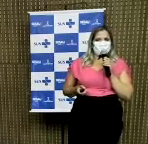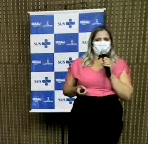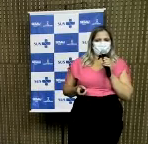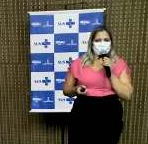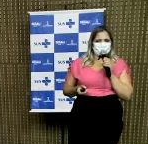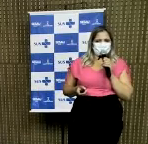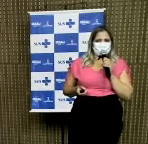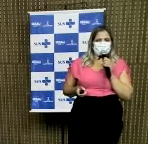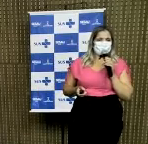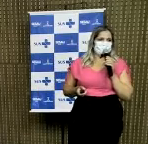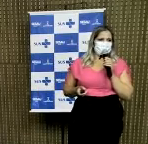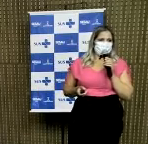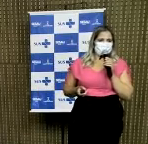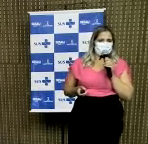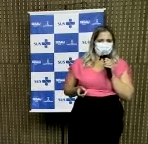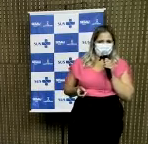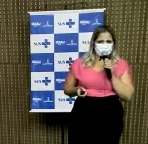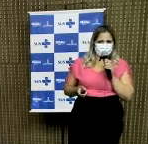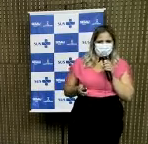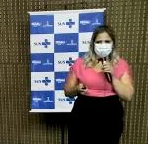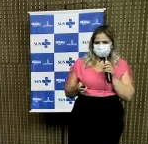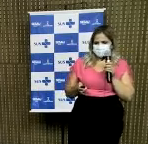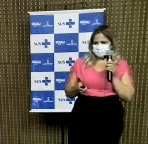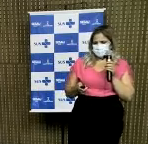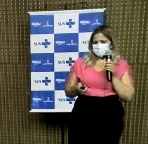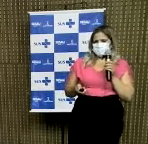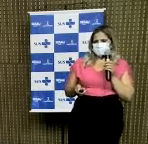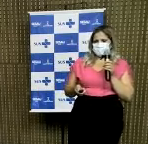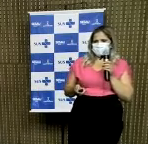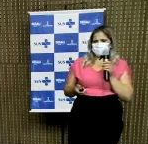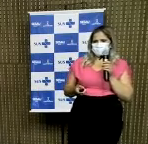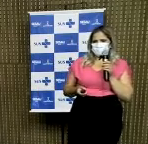PSE nas escolas do território.